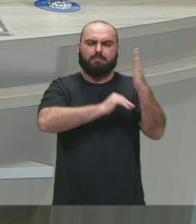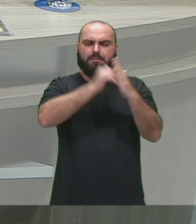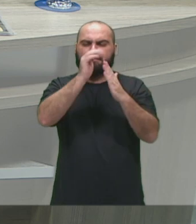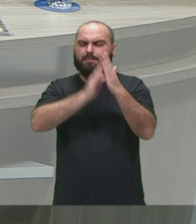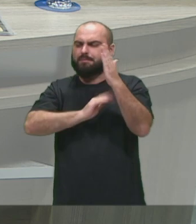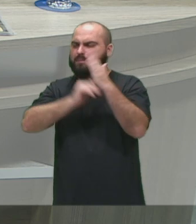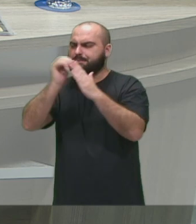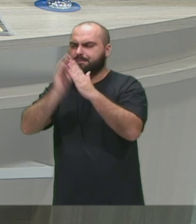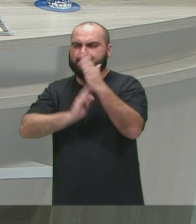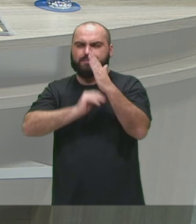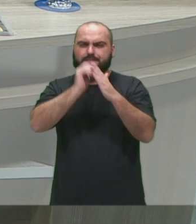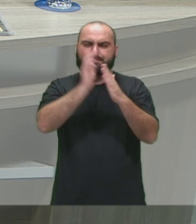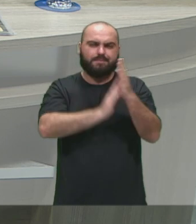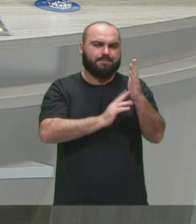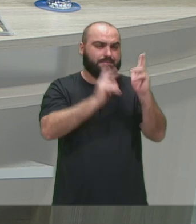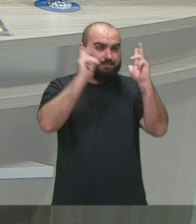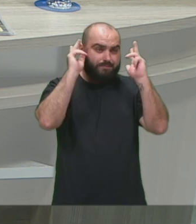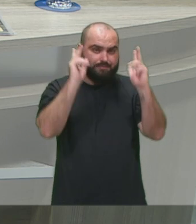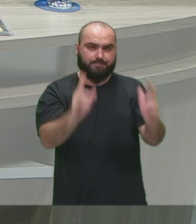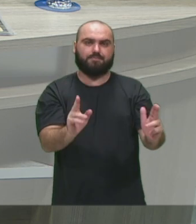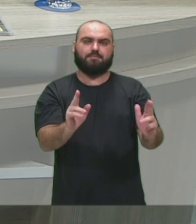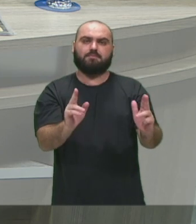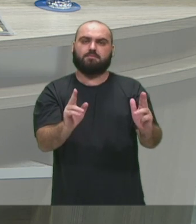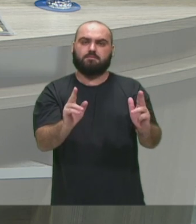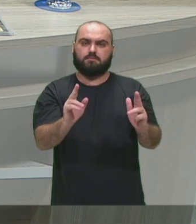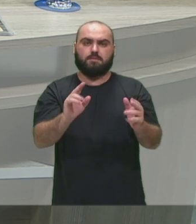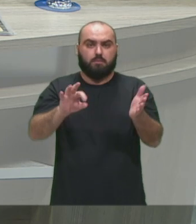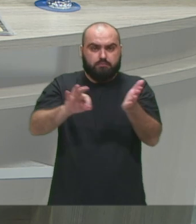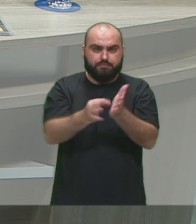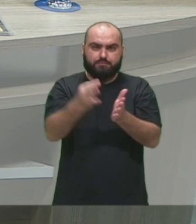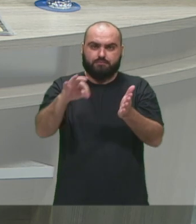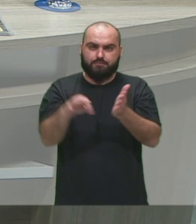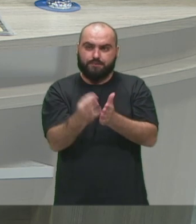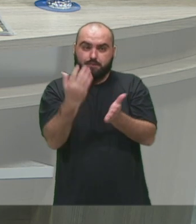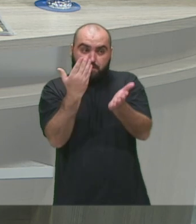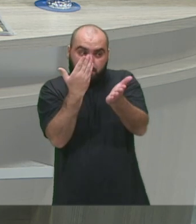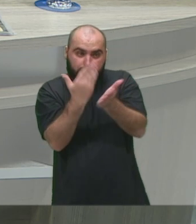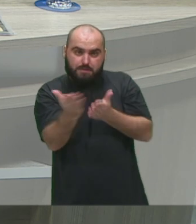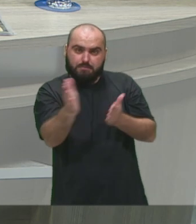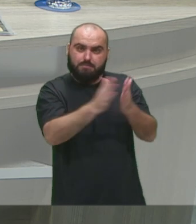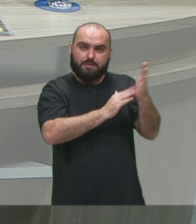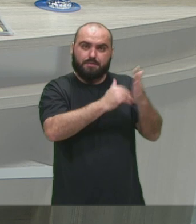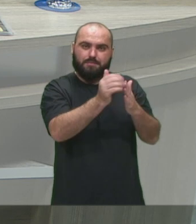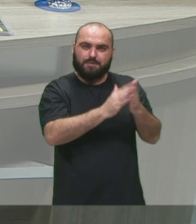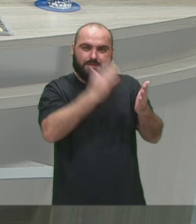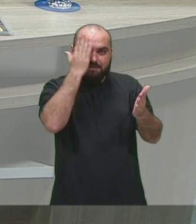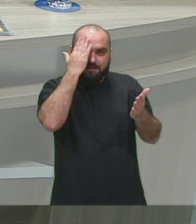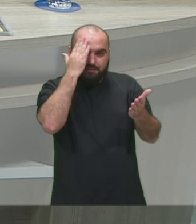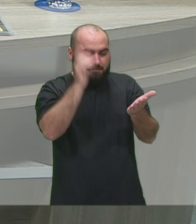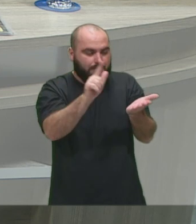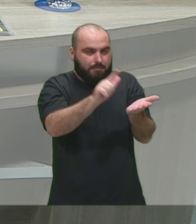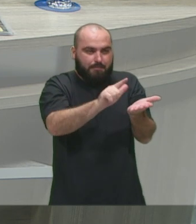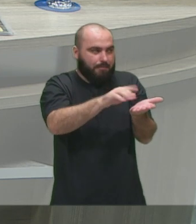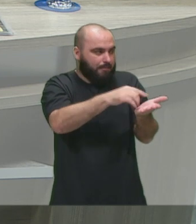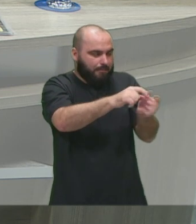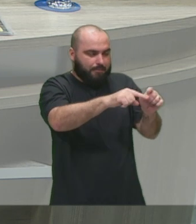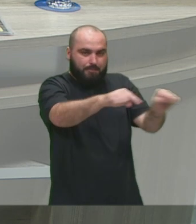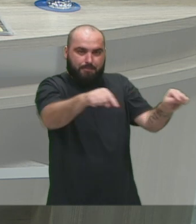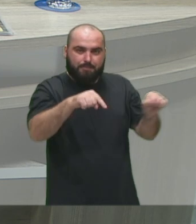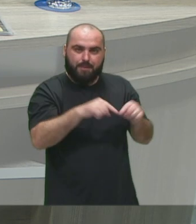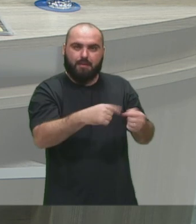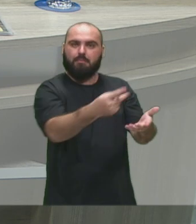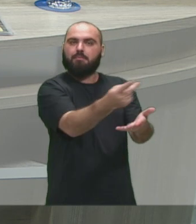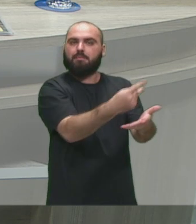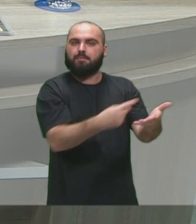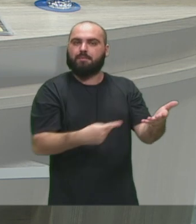30 anos fazendo artesanato, porque eu comecei como artesã, eu comecei pintando panos de prato. Eu vinha de Camboriú, aqui em Itajaí,